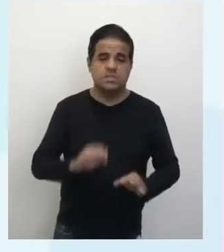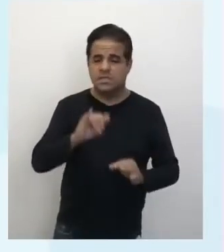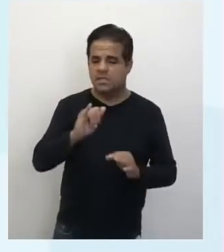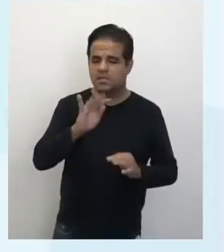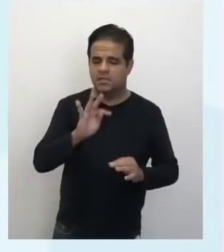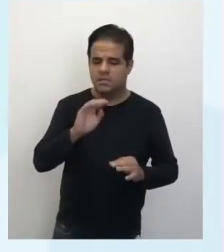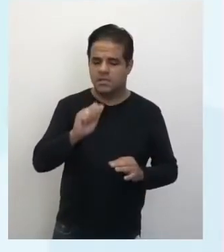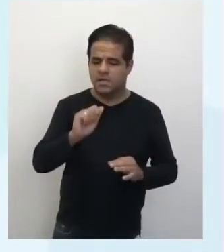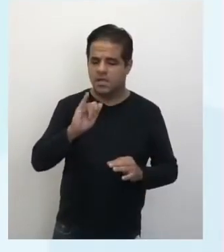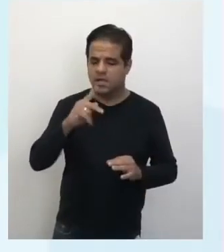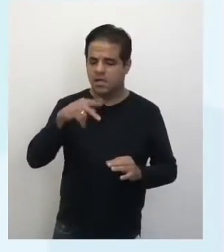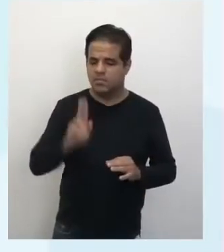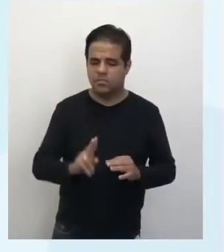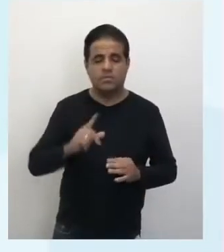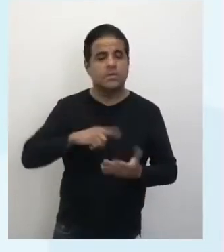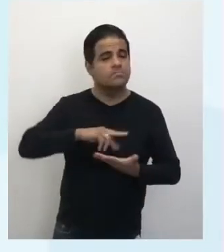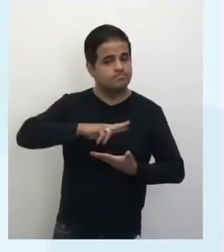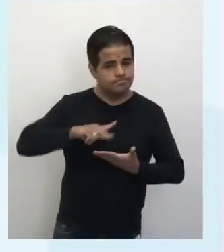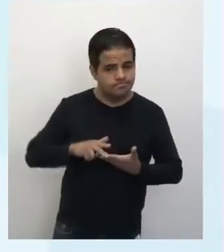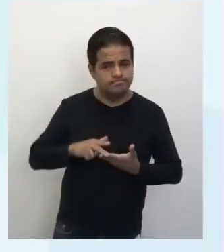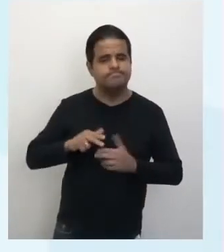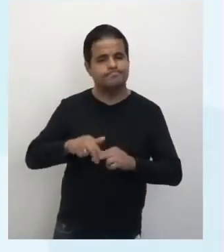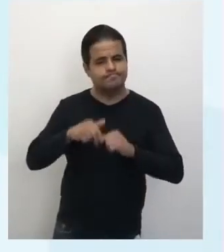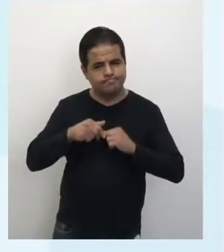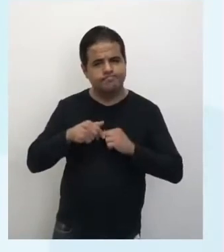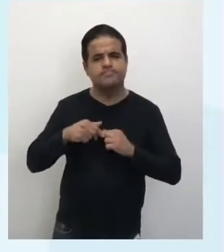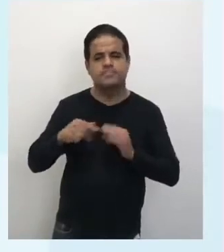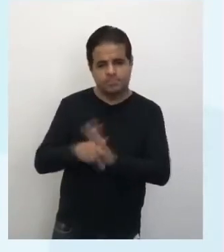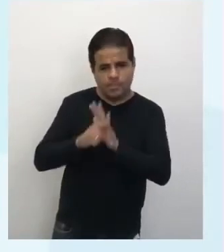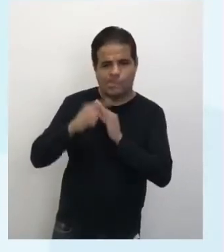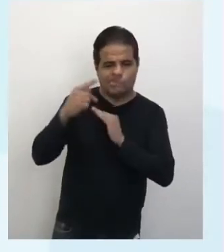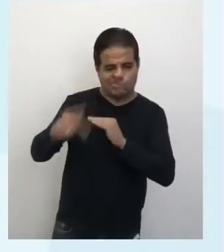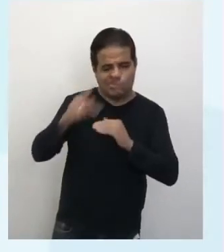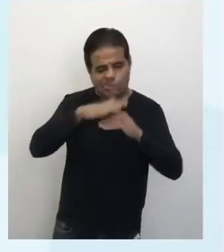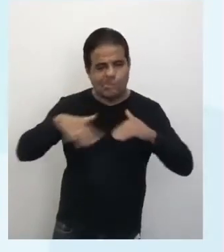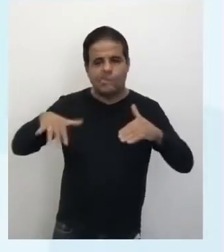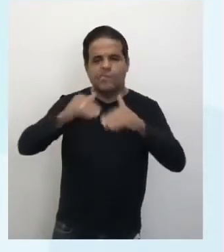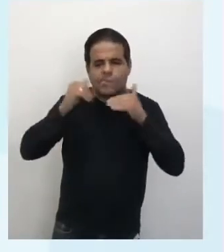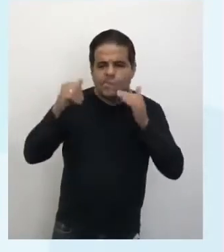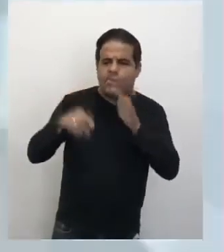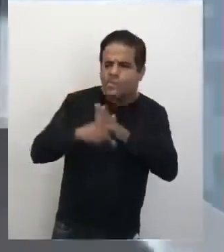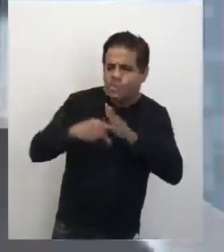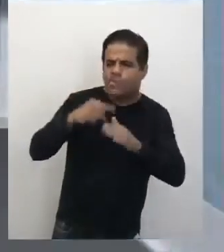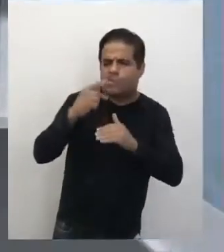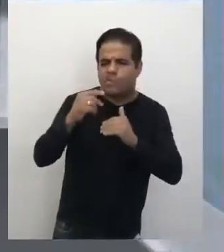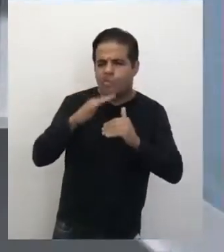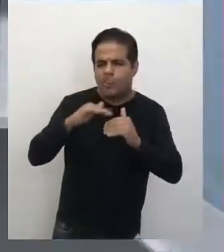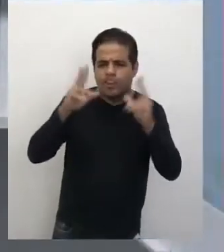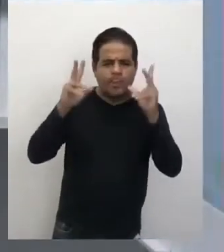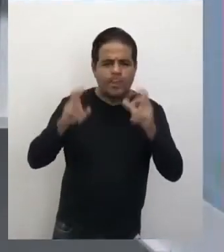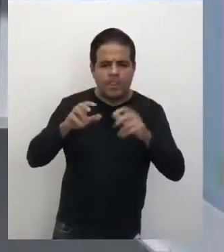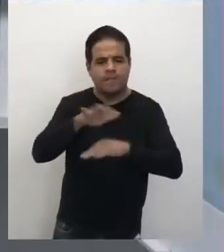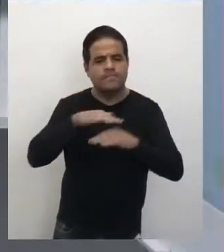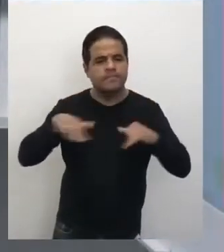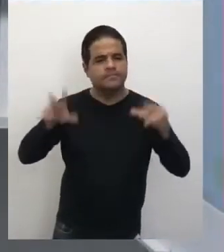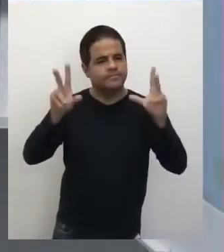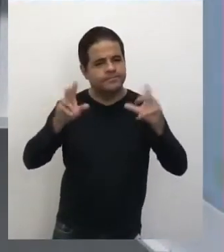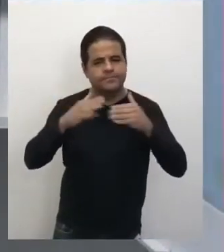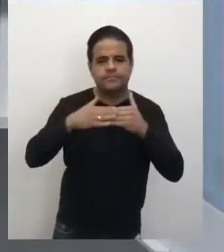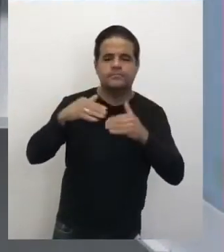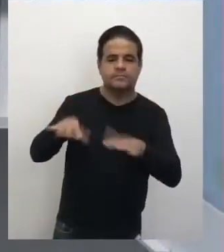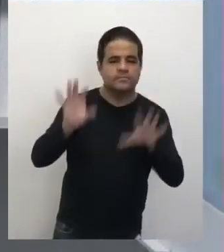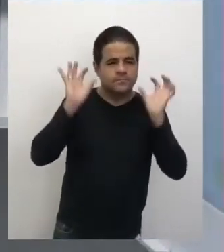Itaipu, ele tem lá uma característica turística própria dela, né? Até porque, né, por questões ambientais, aí se fez